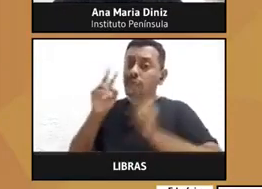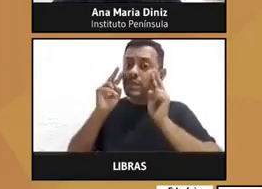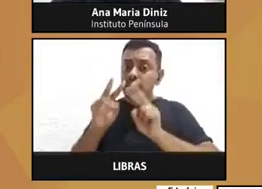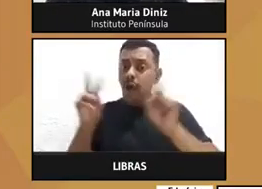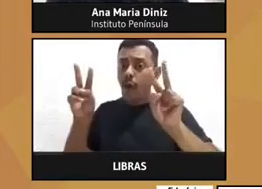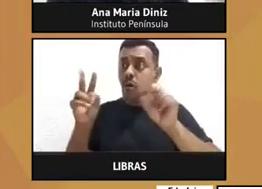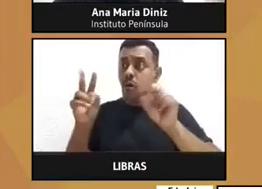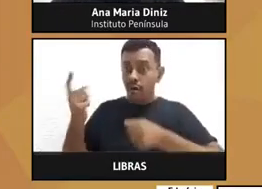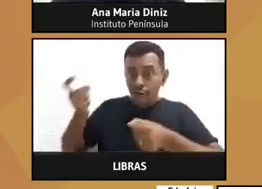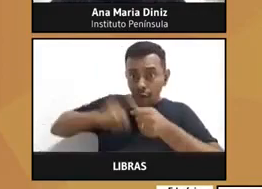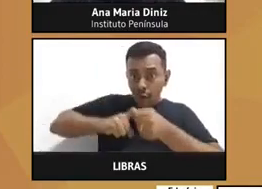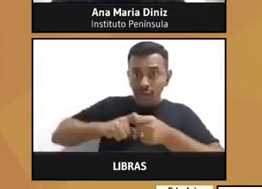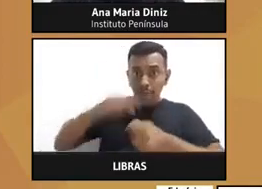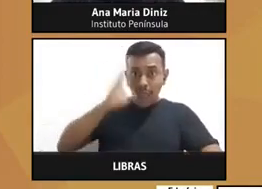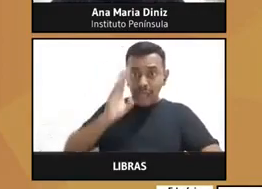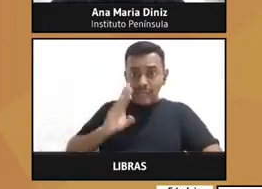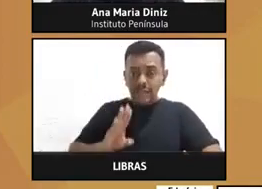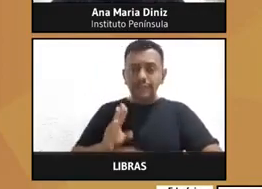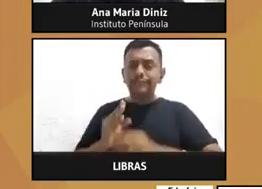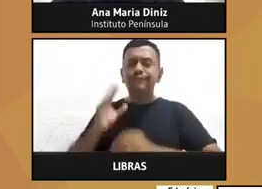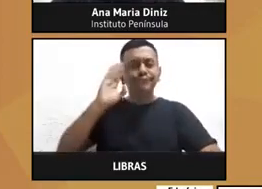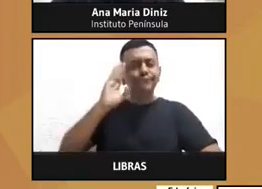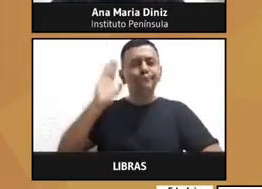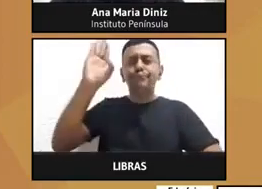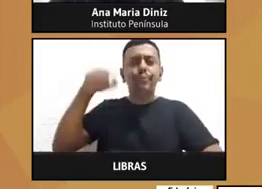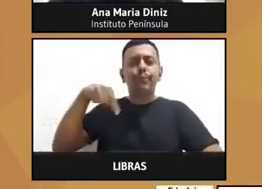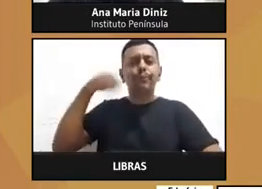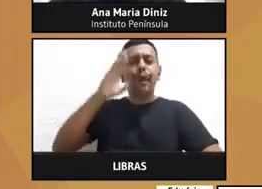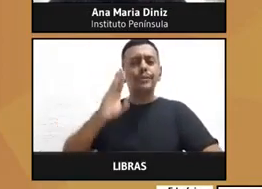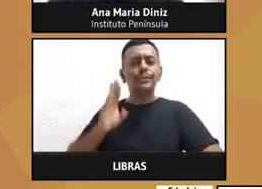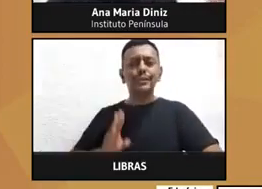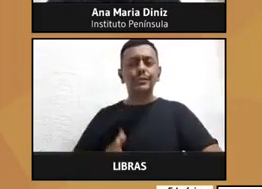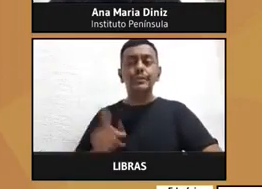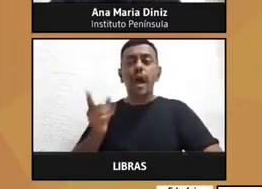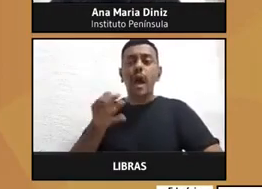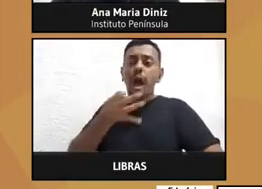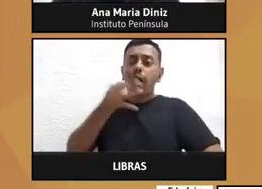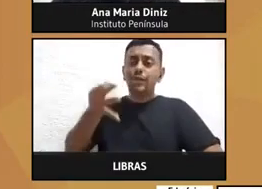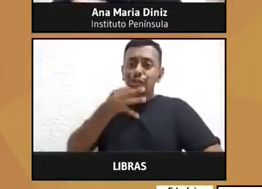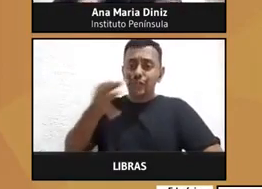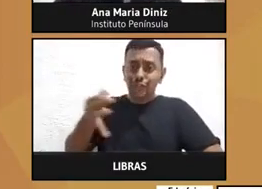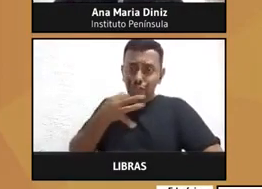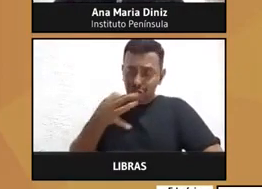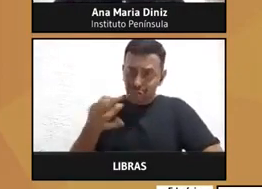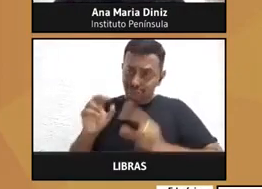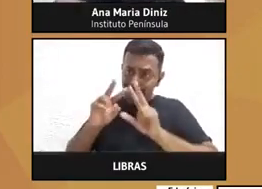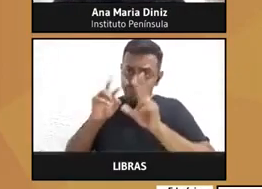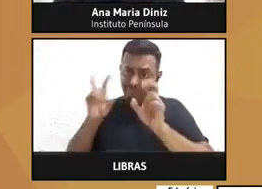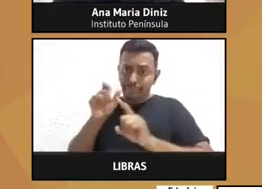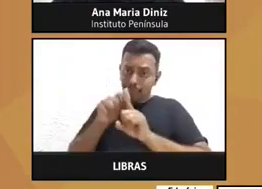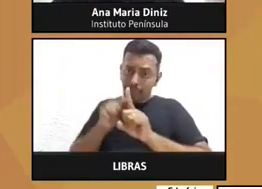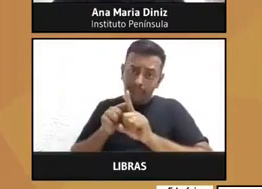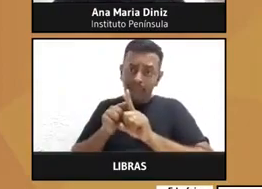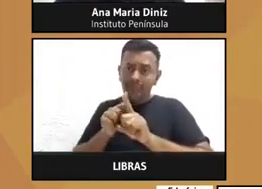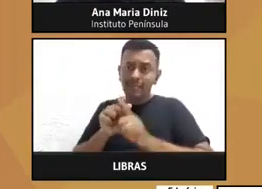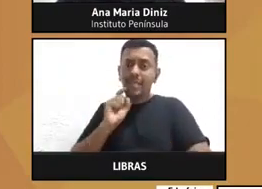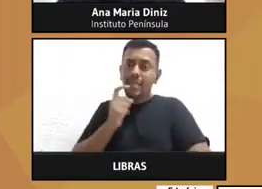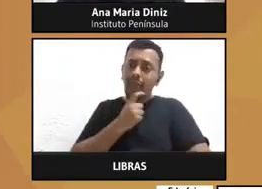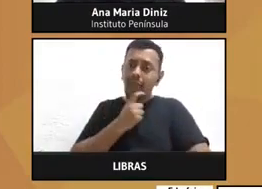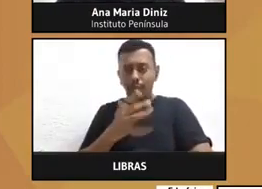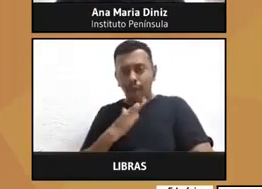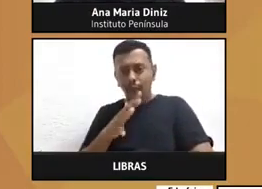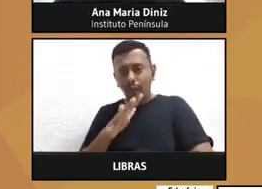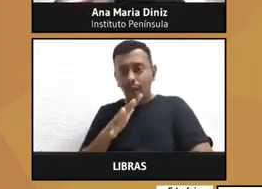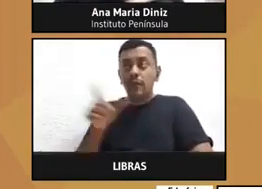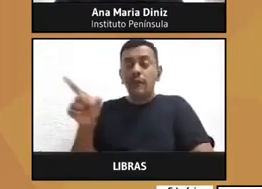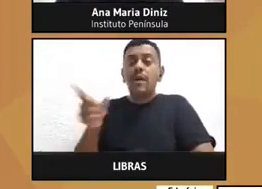à escola presencial em setembro? O que você acha que a gente devia enfocar? Nós sabemos que